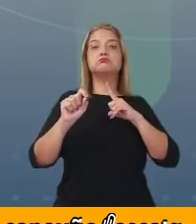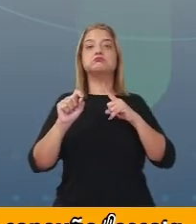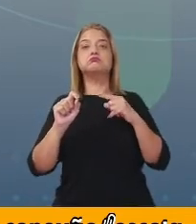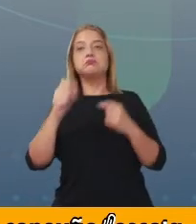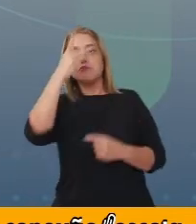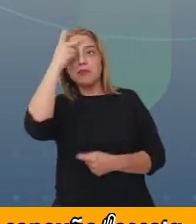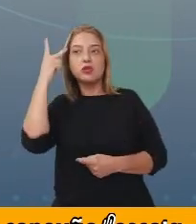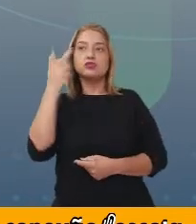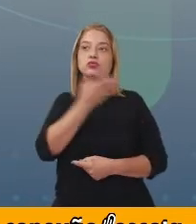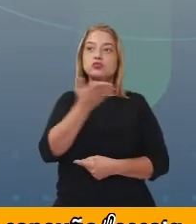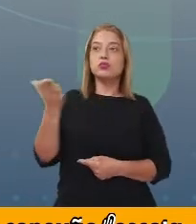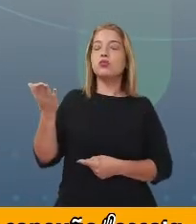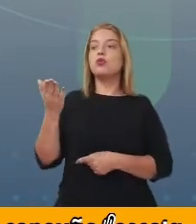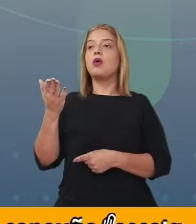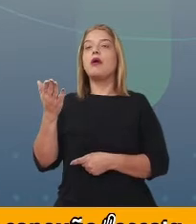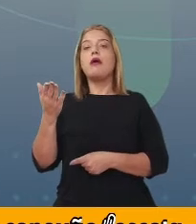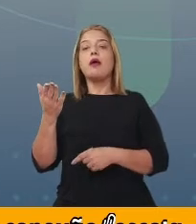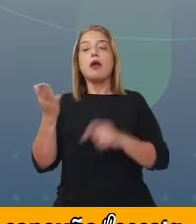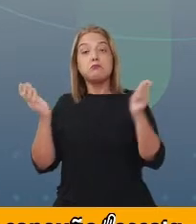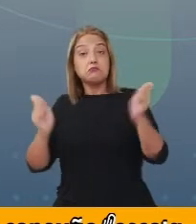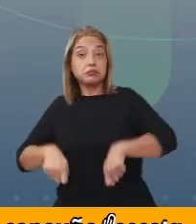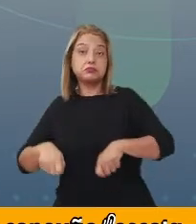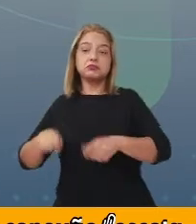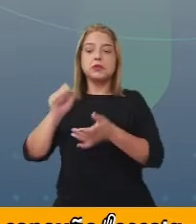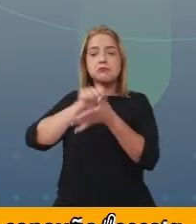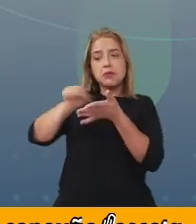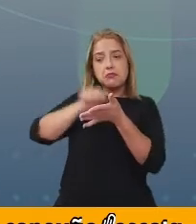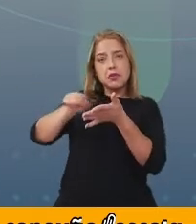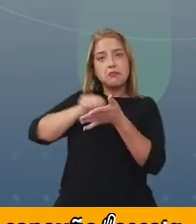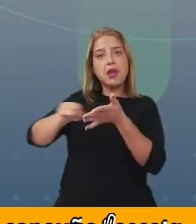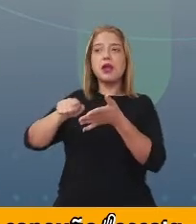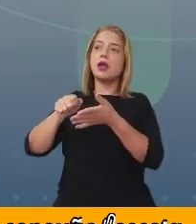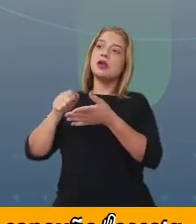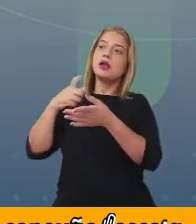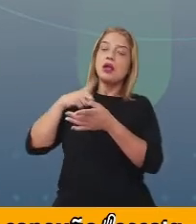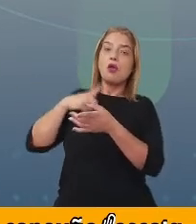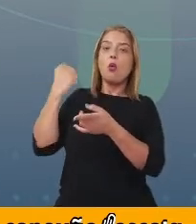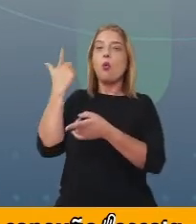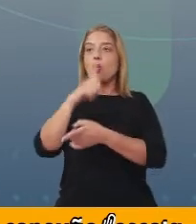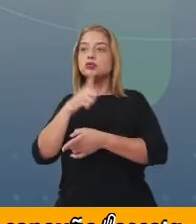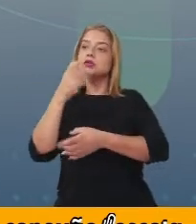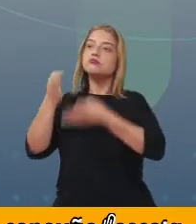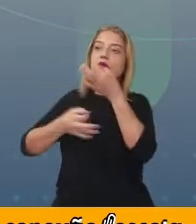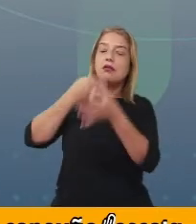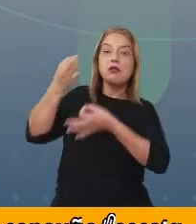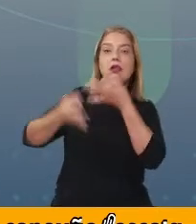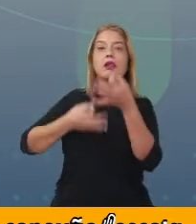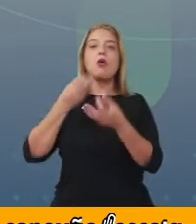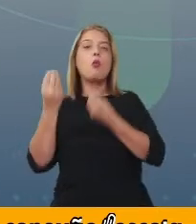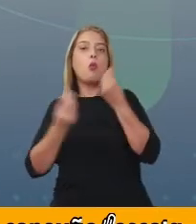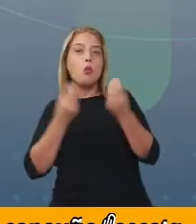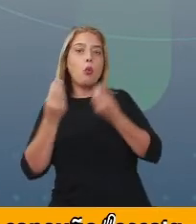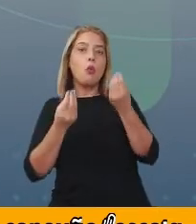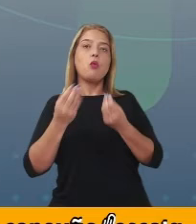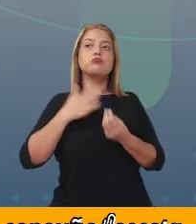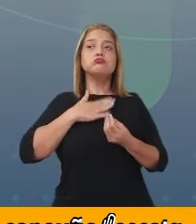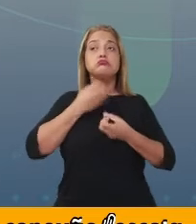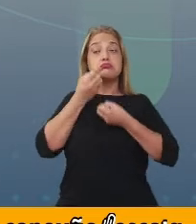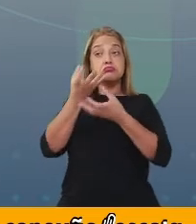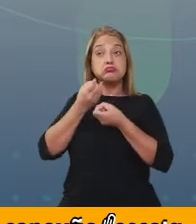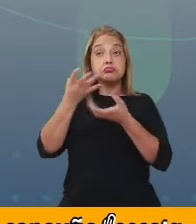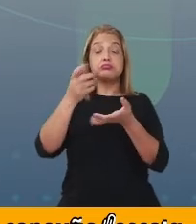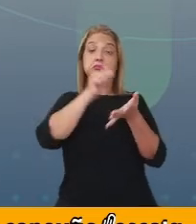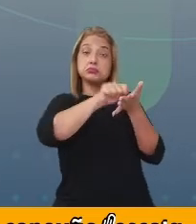uma prática discursiva em que o indivíduo disserta, em que o indivíduo fala, escreve, a partir